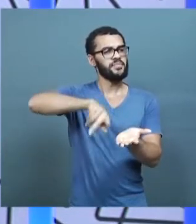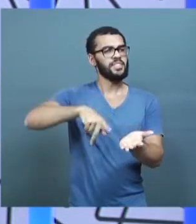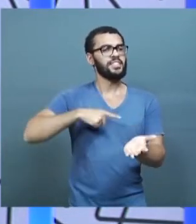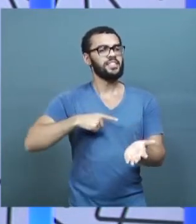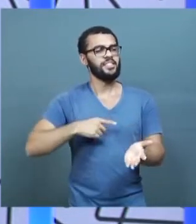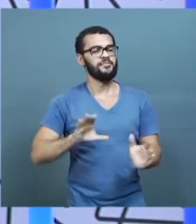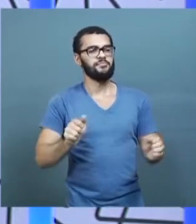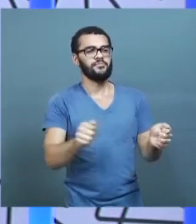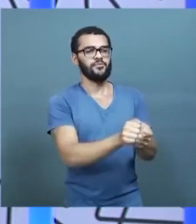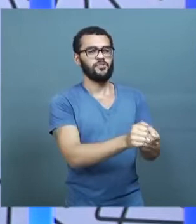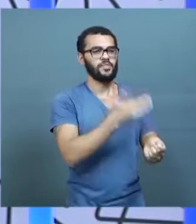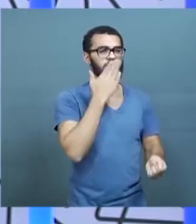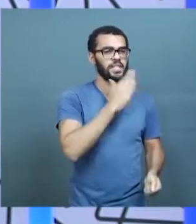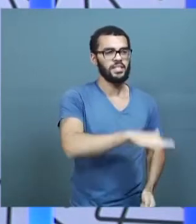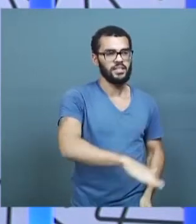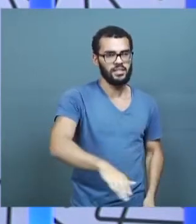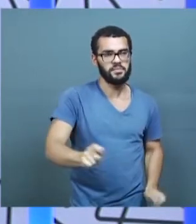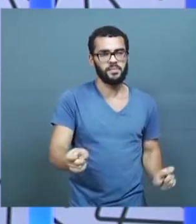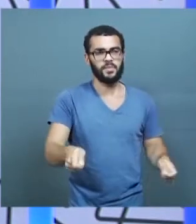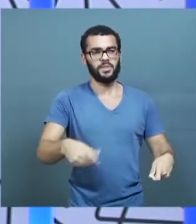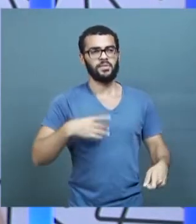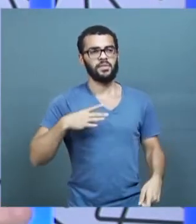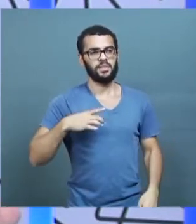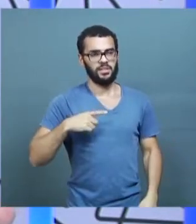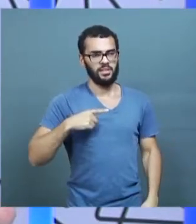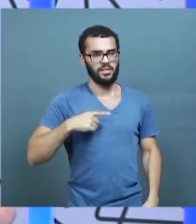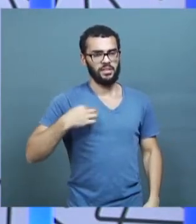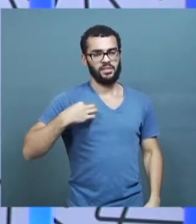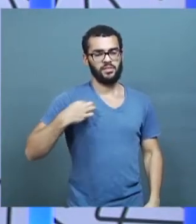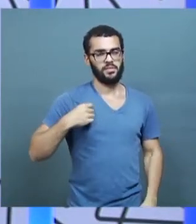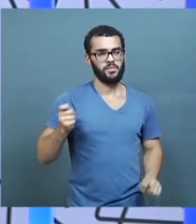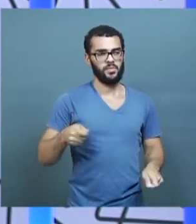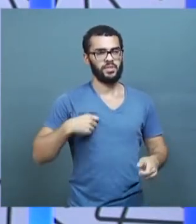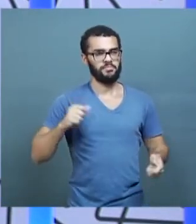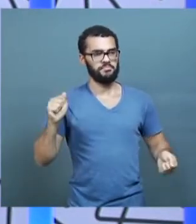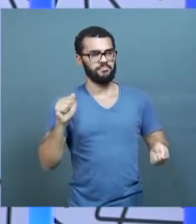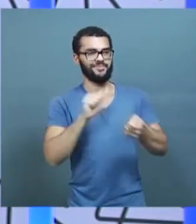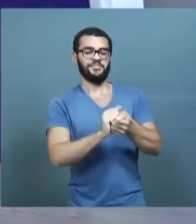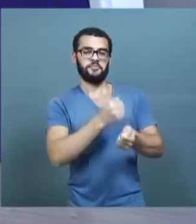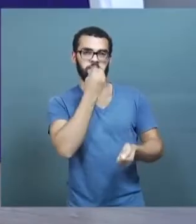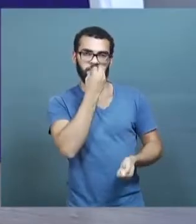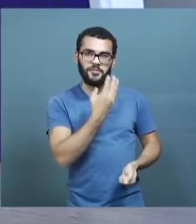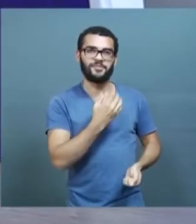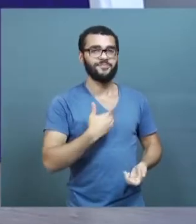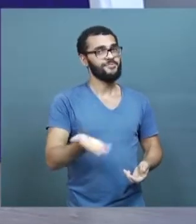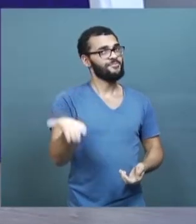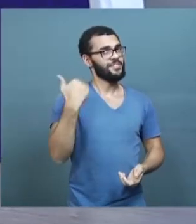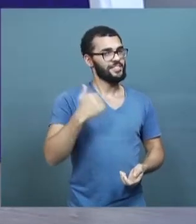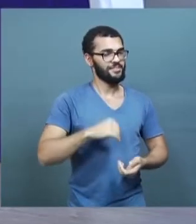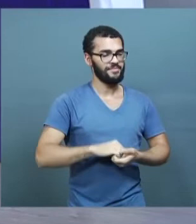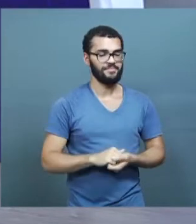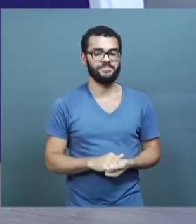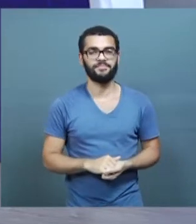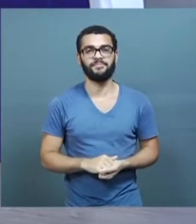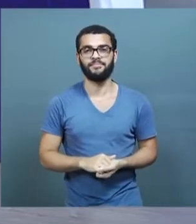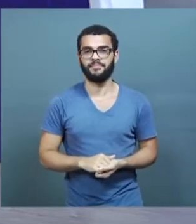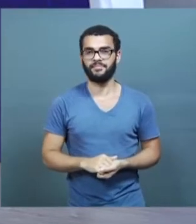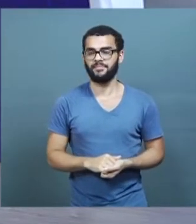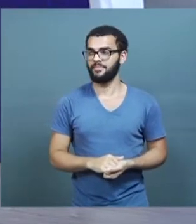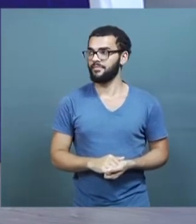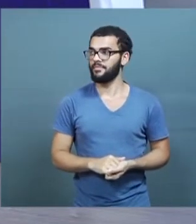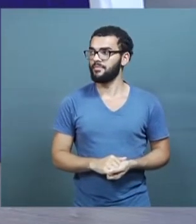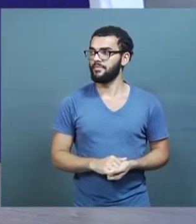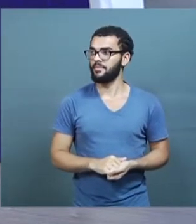as crianças, e aceitamos também voluntários. Venha se juntar a nós, vai ser muito bom. Com certeza. A festa junina